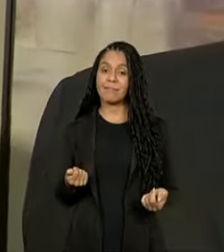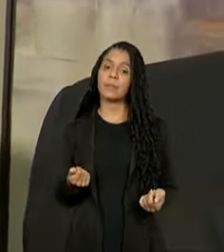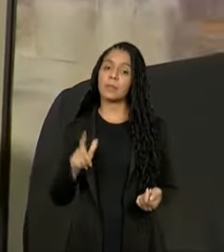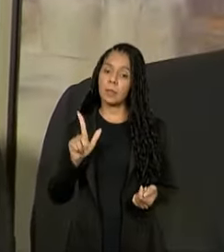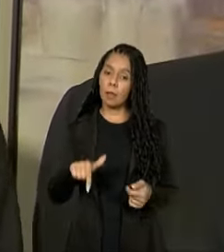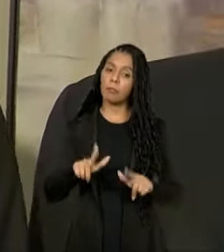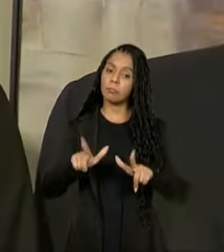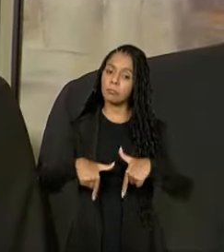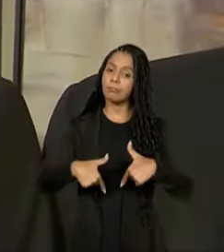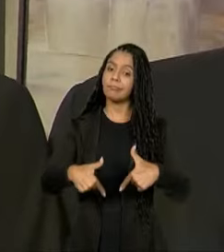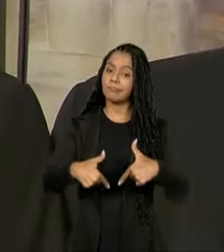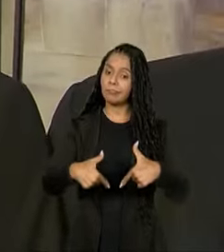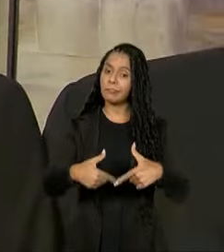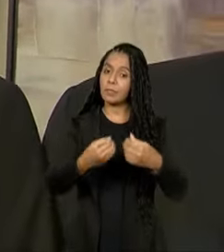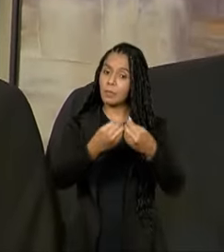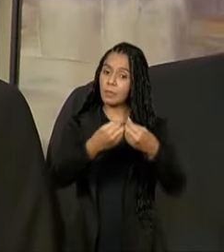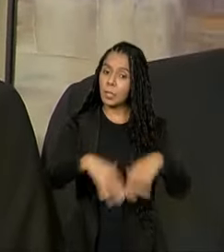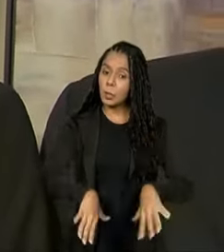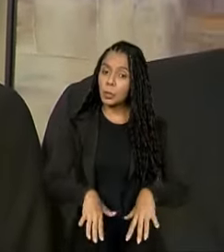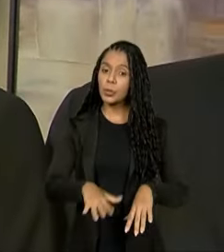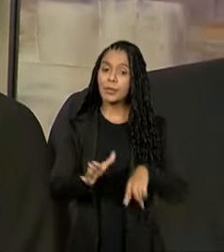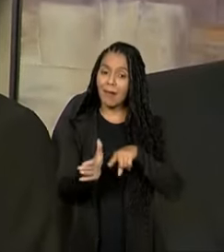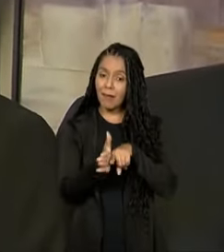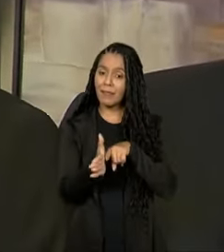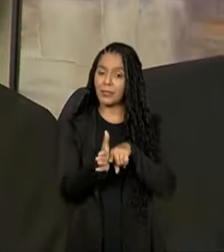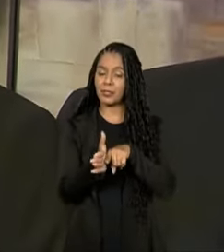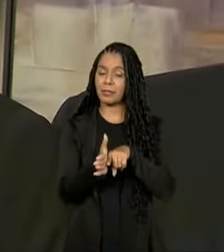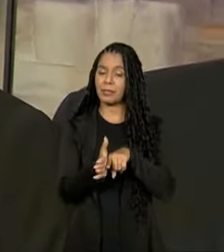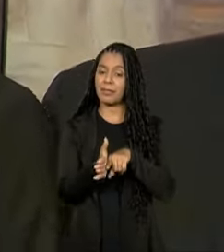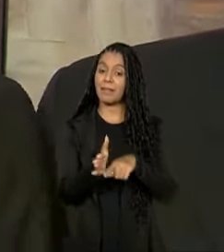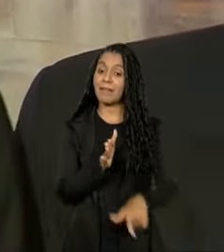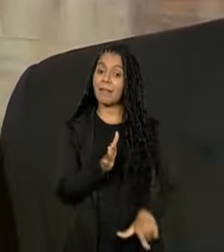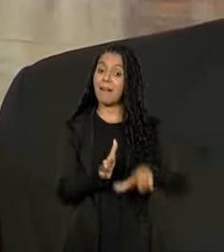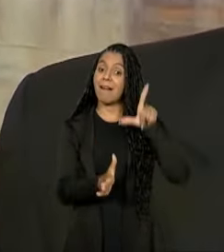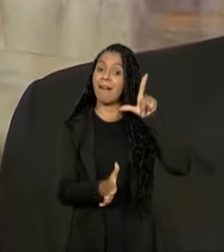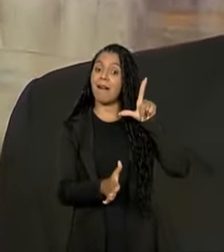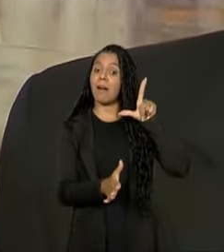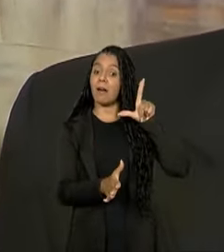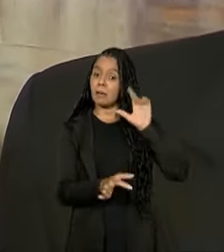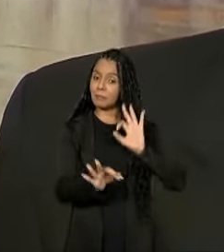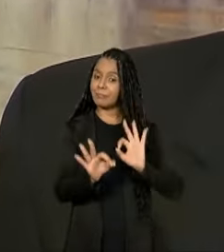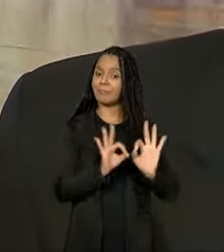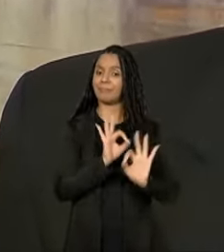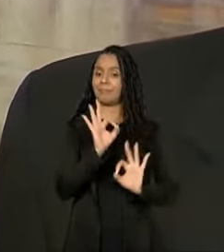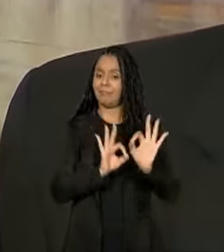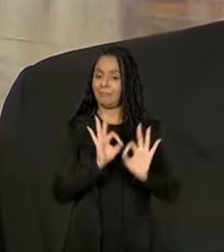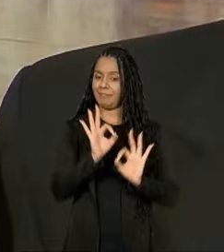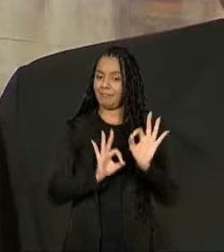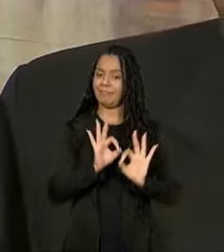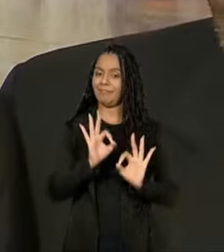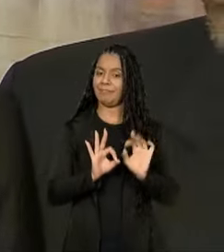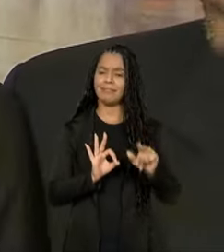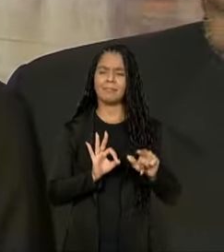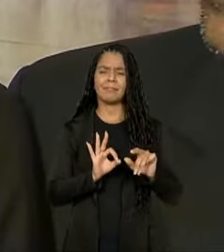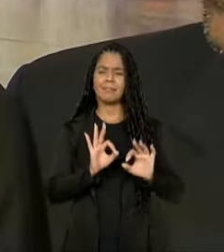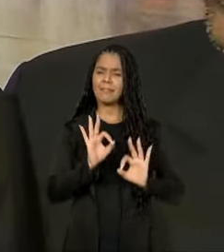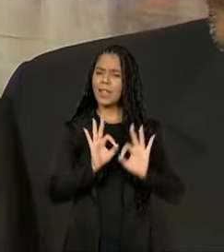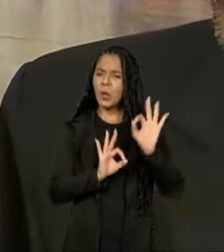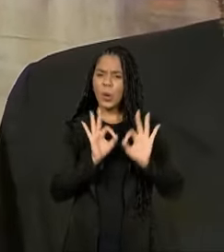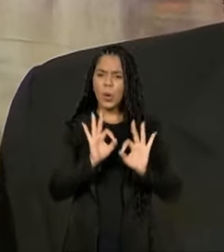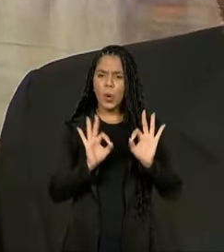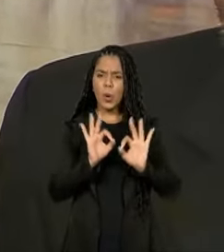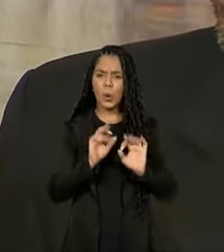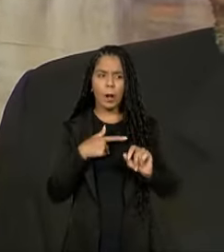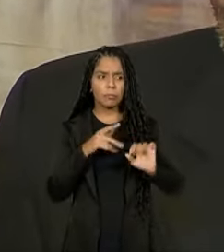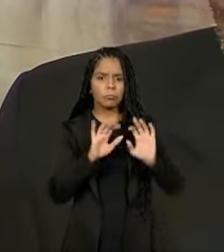atuou para prejudicar a investigação, ele estava antes. Ele arquitetou, né? A arquitetura